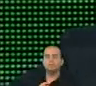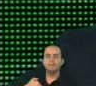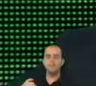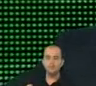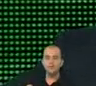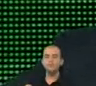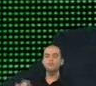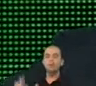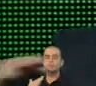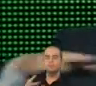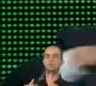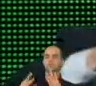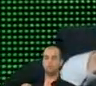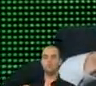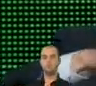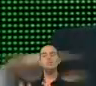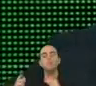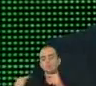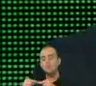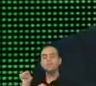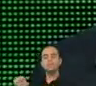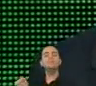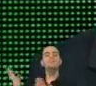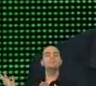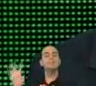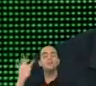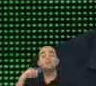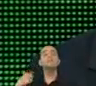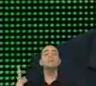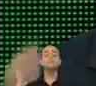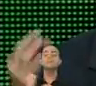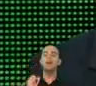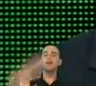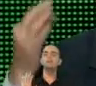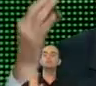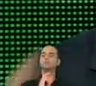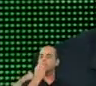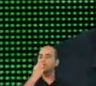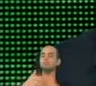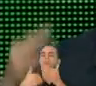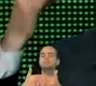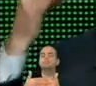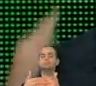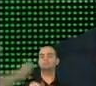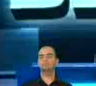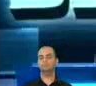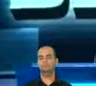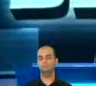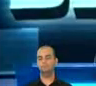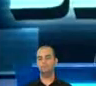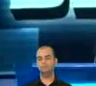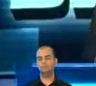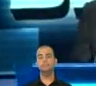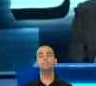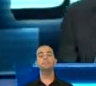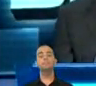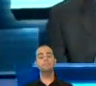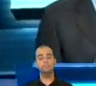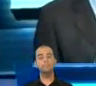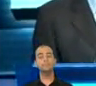7 projetos na saúde com o apoio de todos. Eu estou muito na sua linha. Nós temos que somar e fazer um bom alinhamento no Brasil.